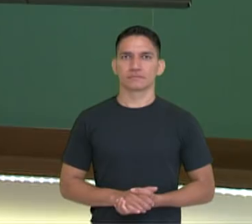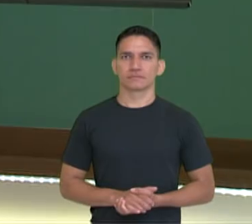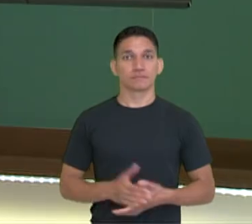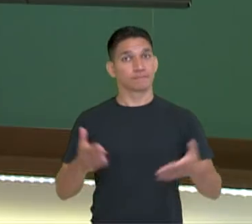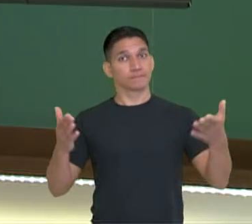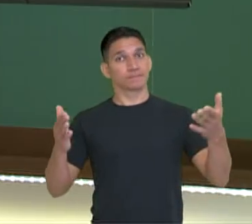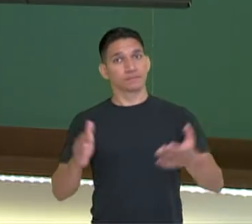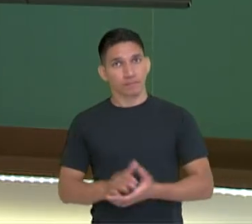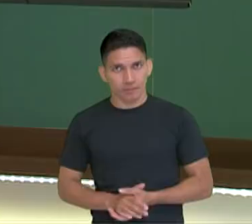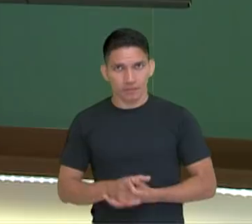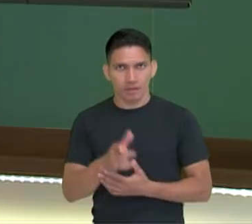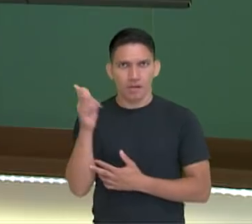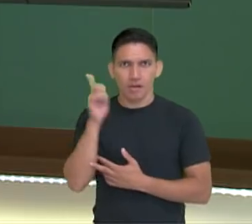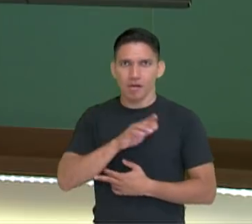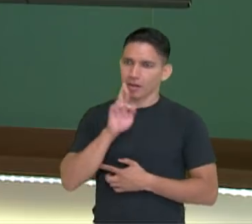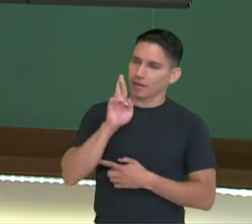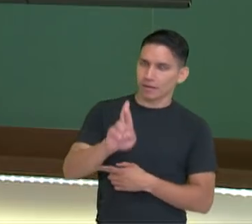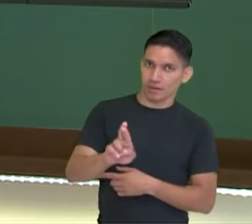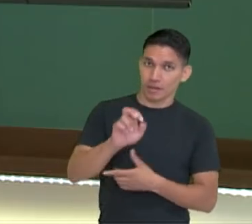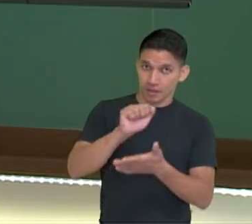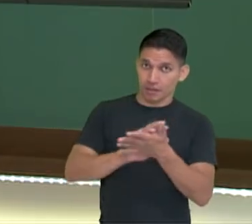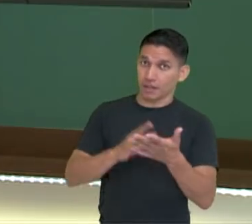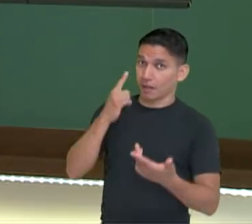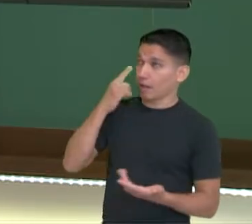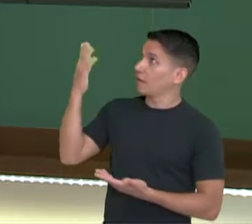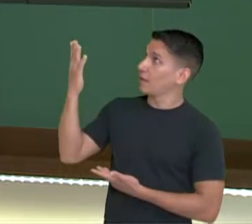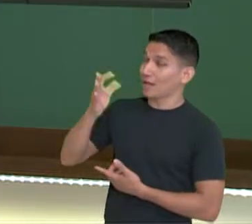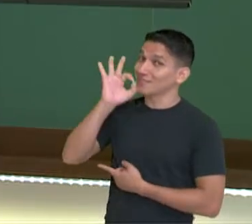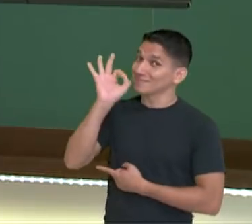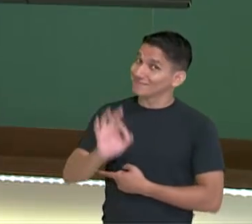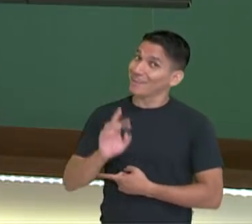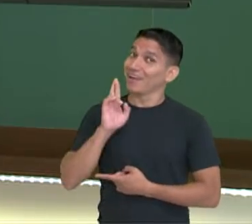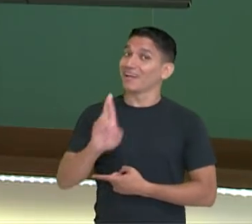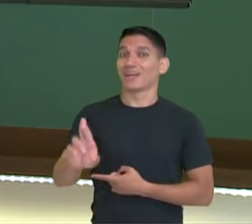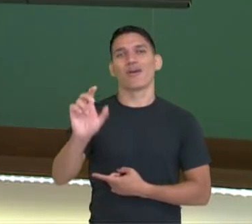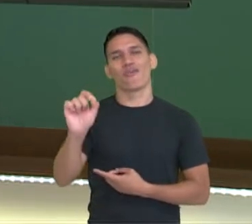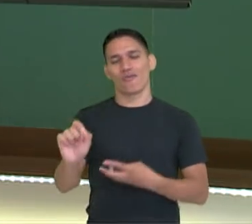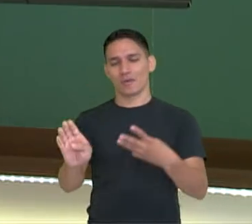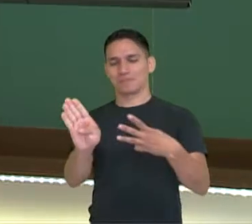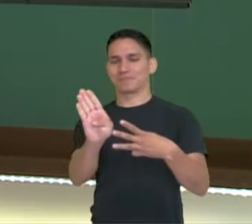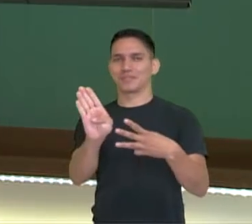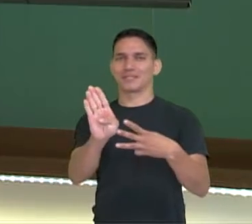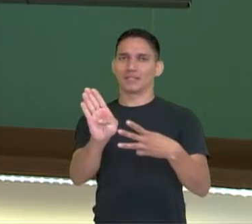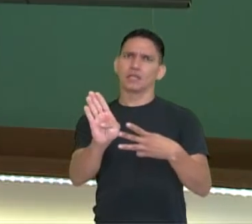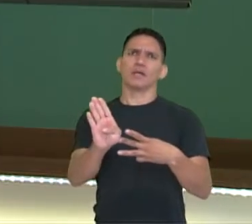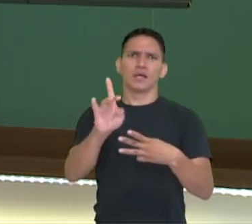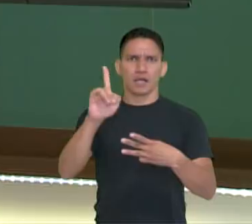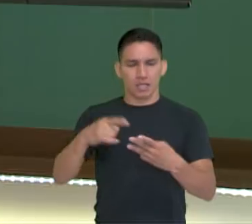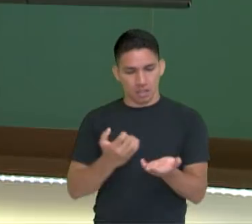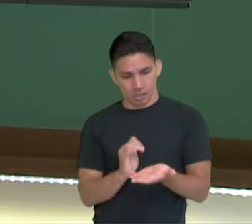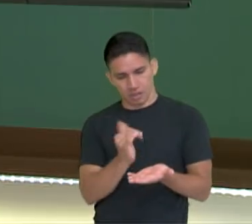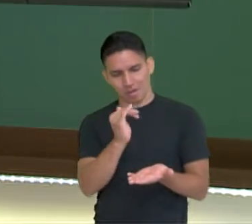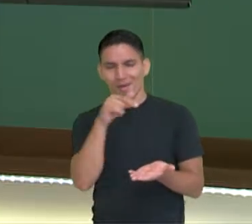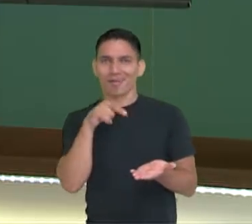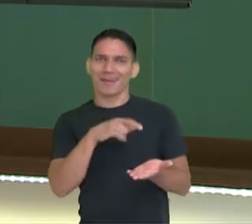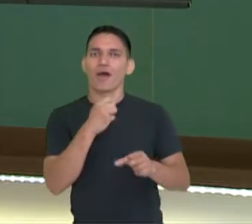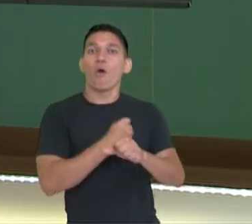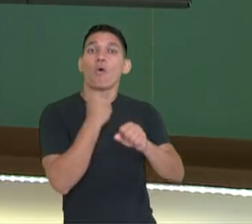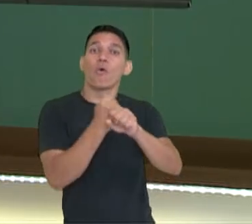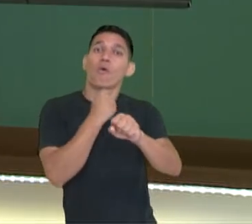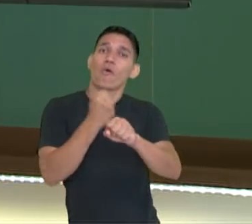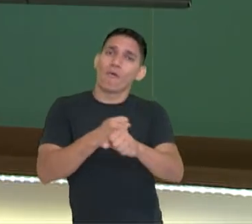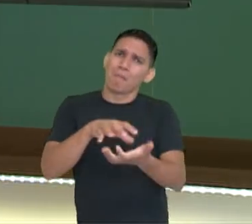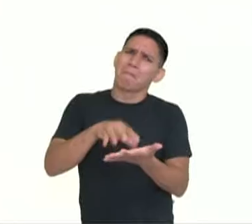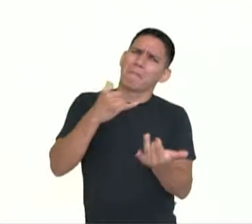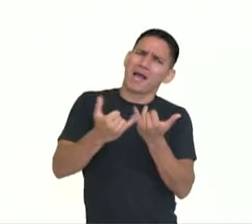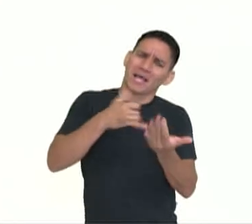Então, pessoal, conseguiram responder o exercício? A alternativa correta aqui era a letra B. Construções em formato de pirâmides truncadas, que